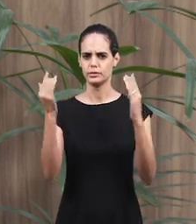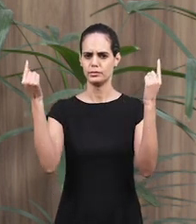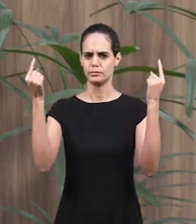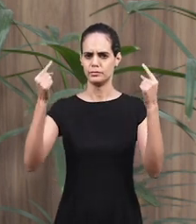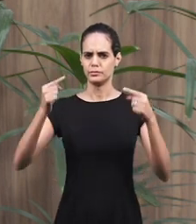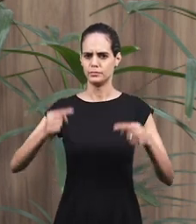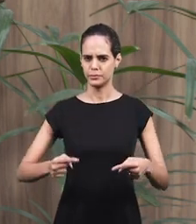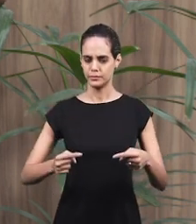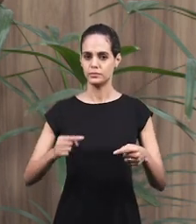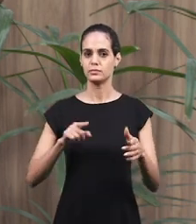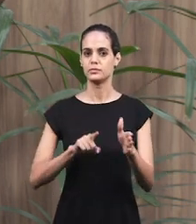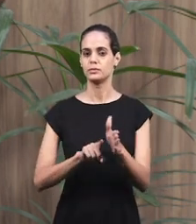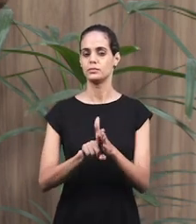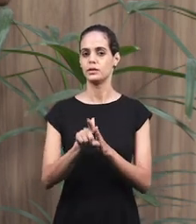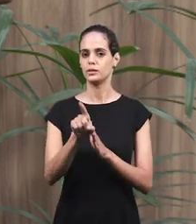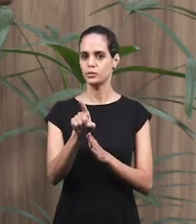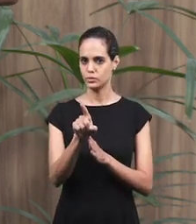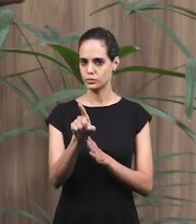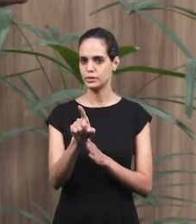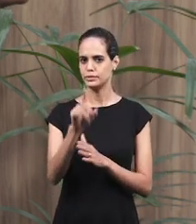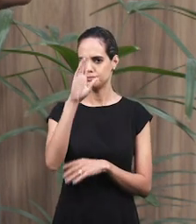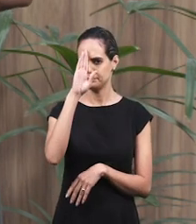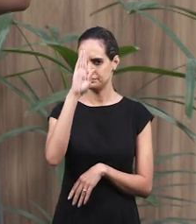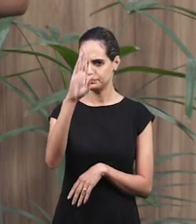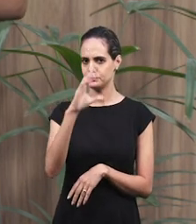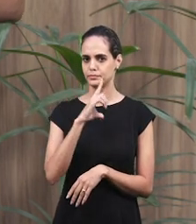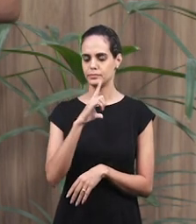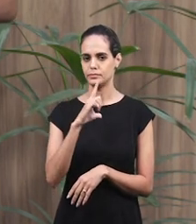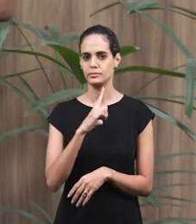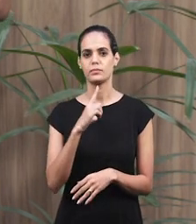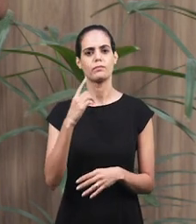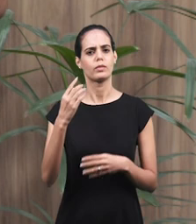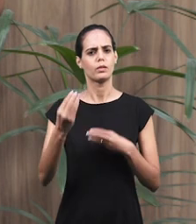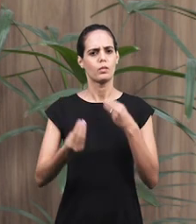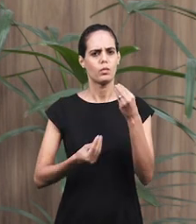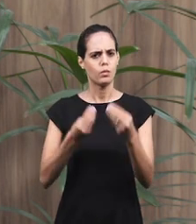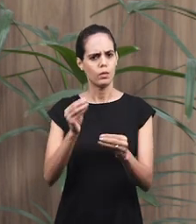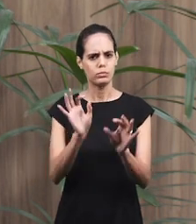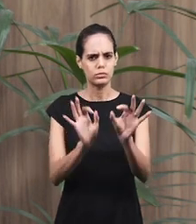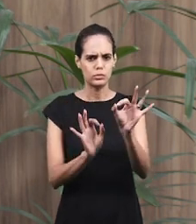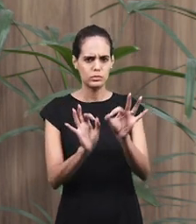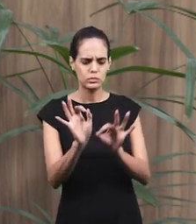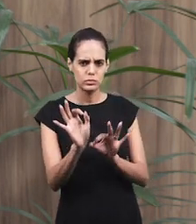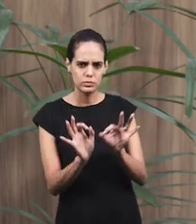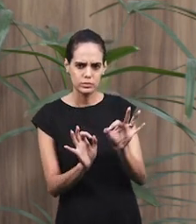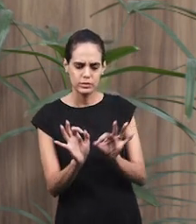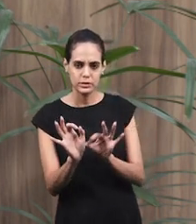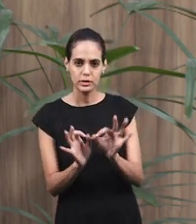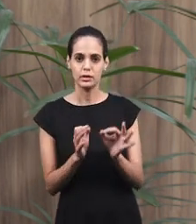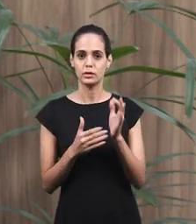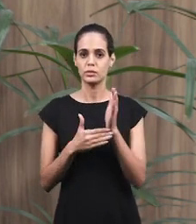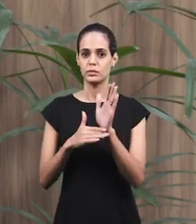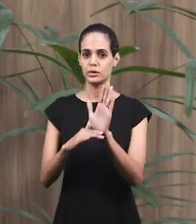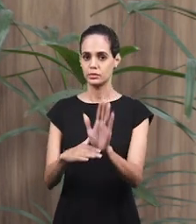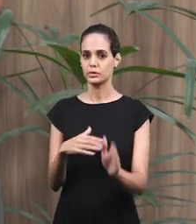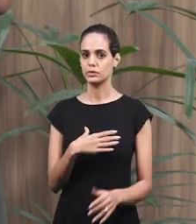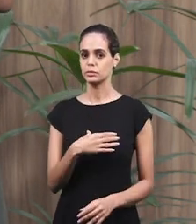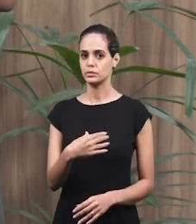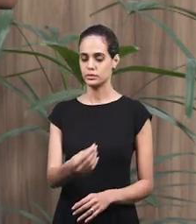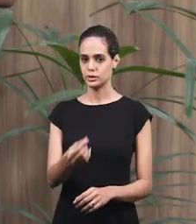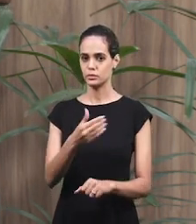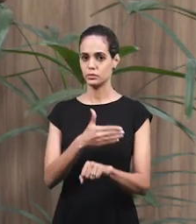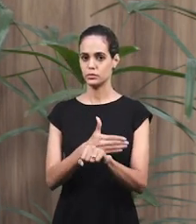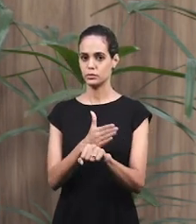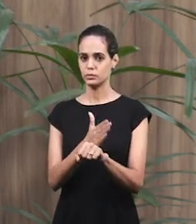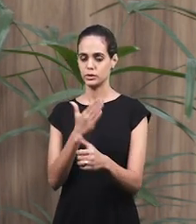momento desafiador, uma pergunta nos orienta. Como temos nos organizado para ajudar nossos filhos